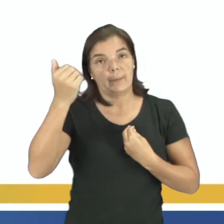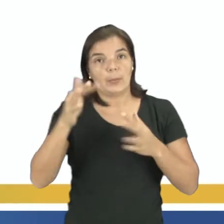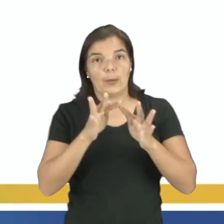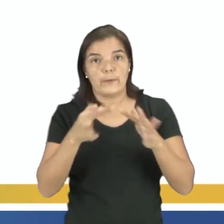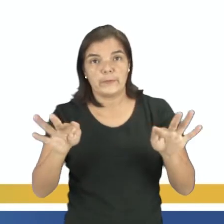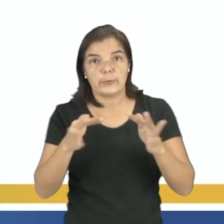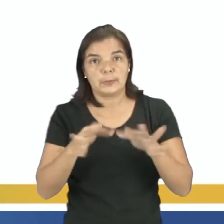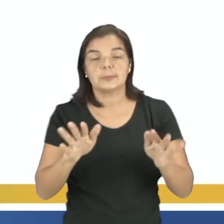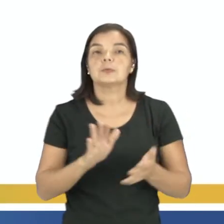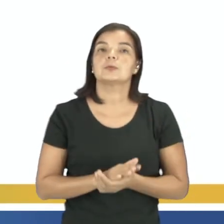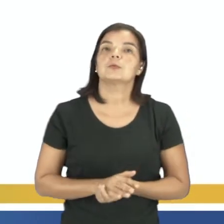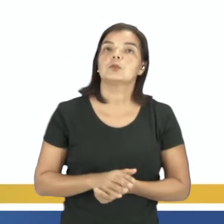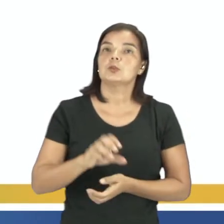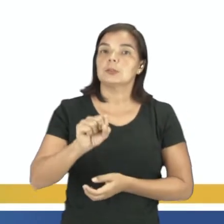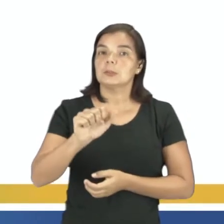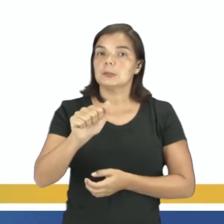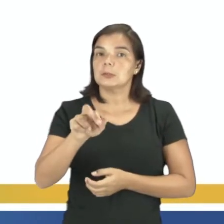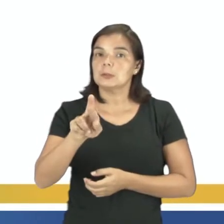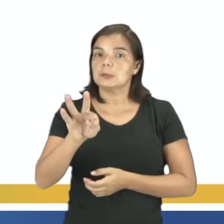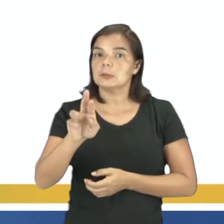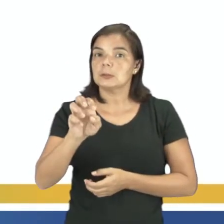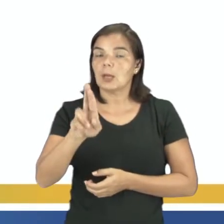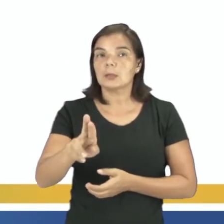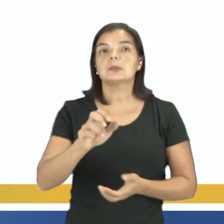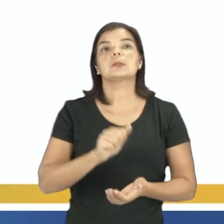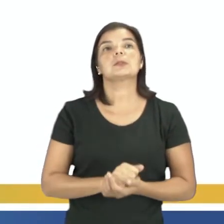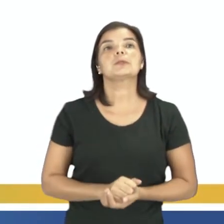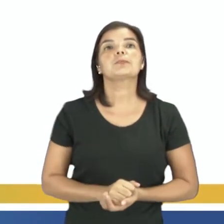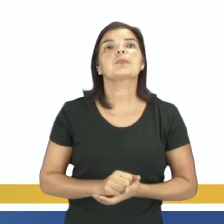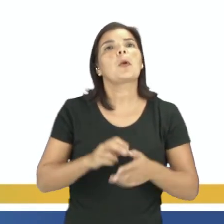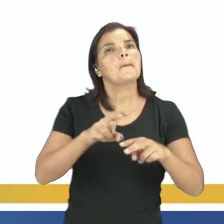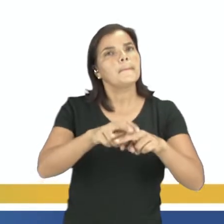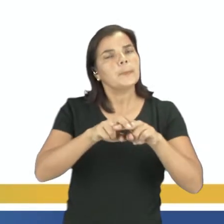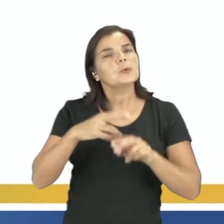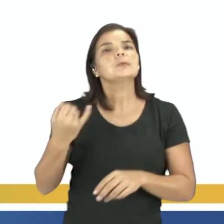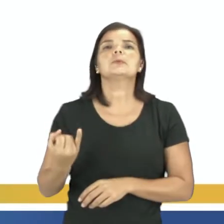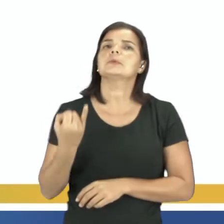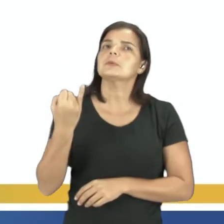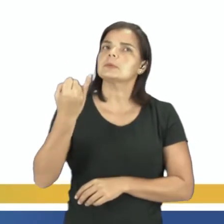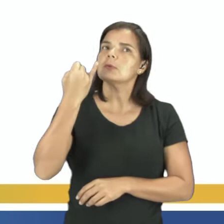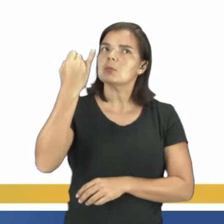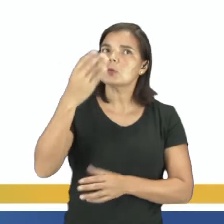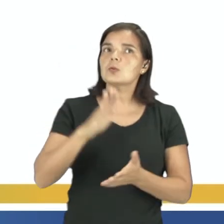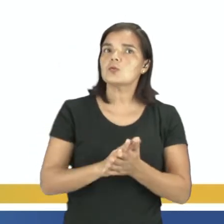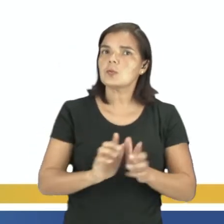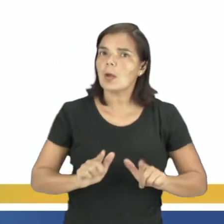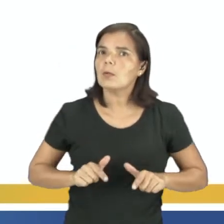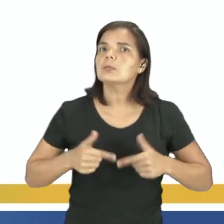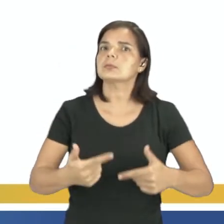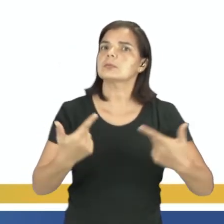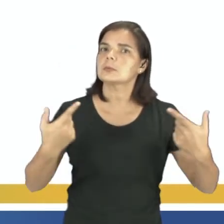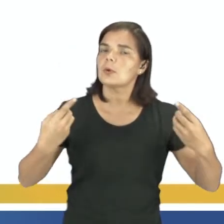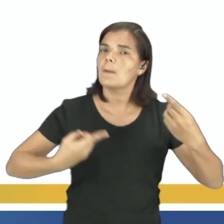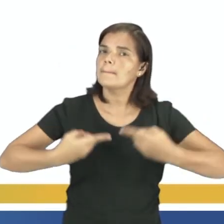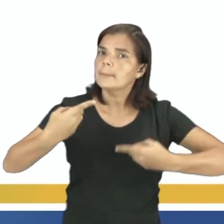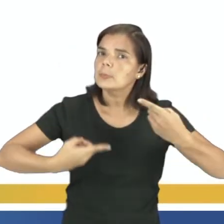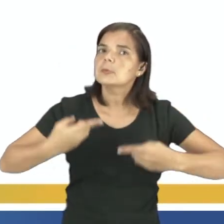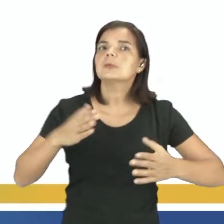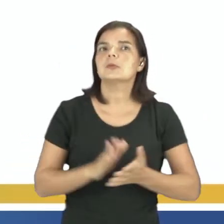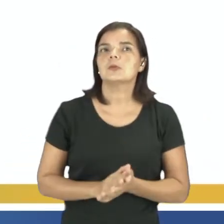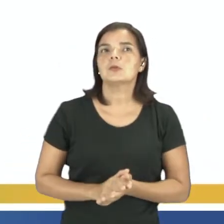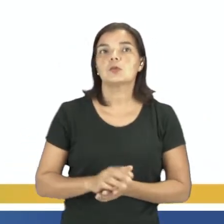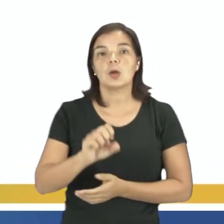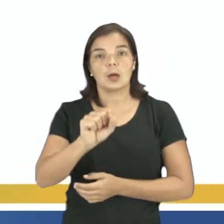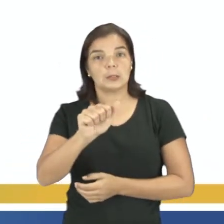frase do Jean-Paul Sartre. Ó, e por isso a importância do ativismo político. Olha aí o Jean-Paul Sartre,